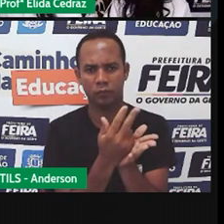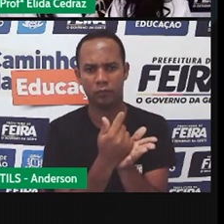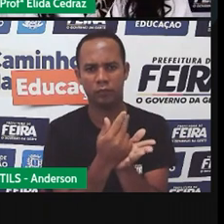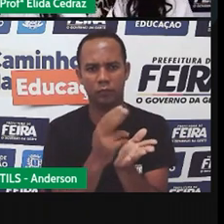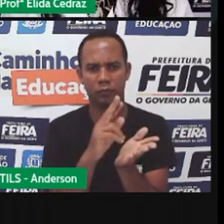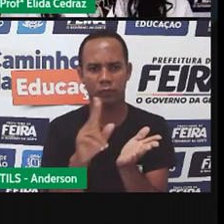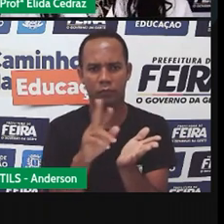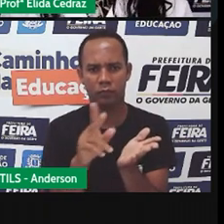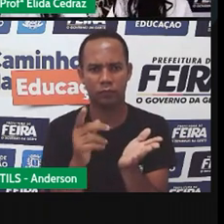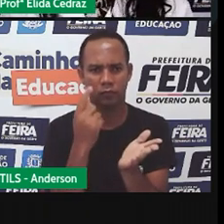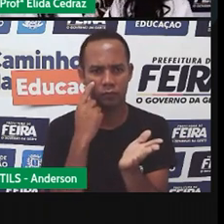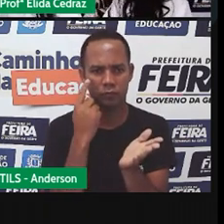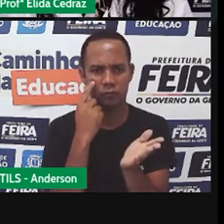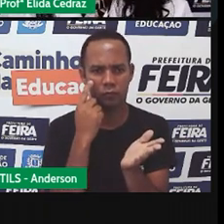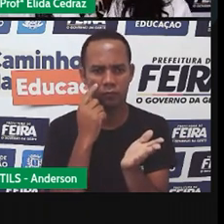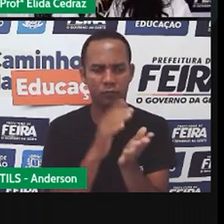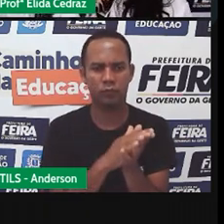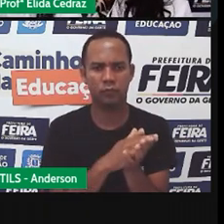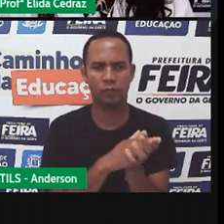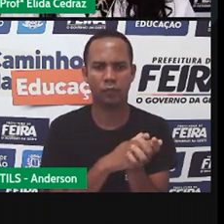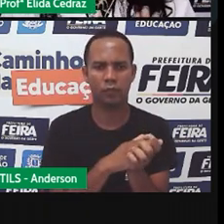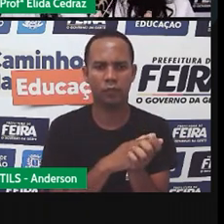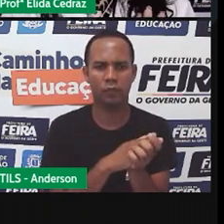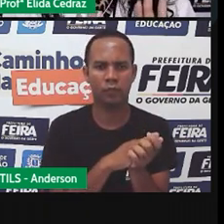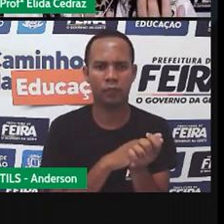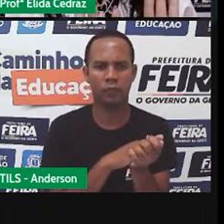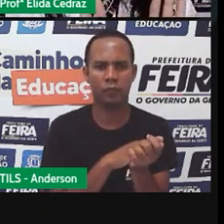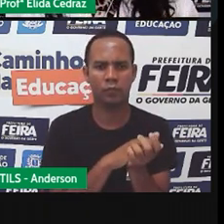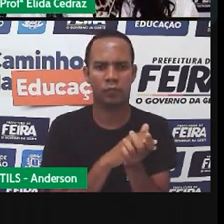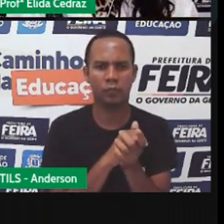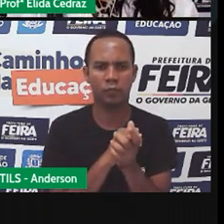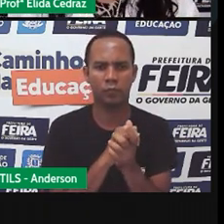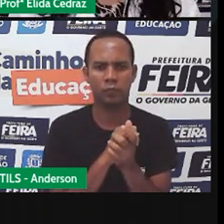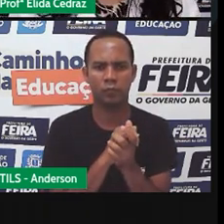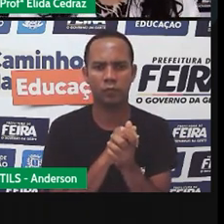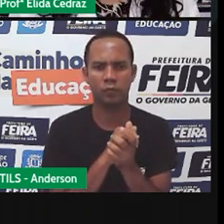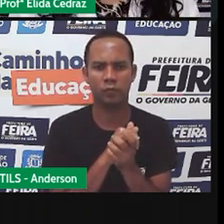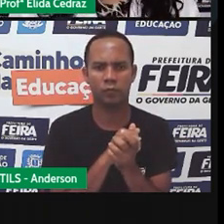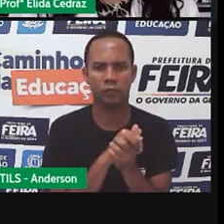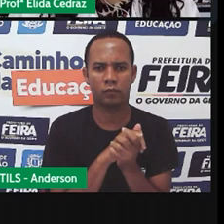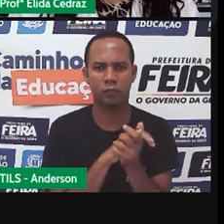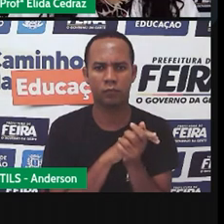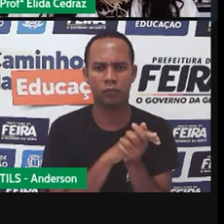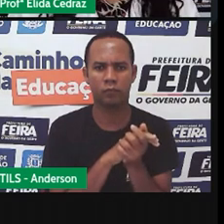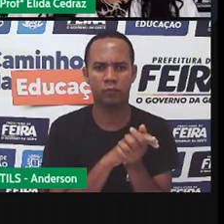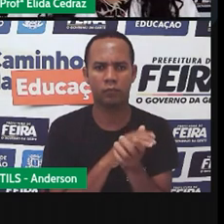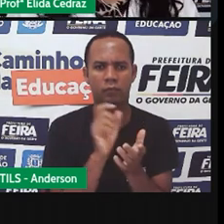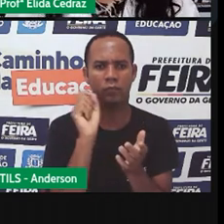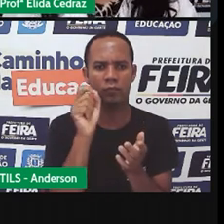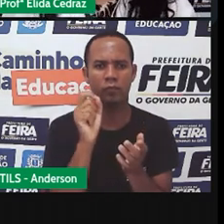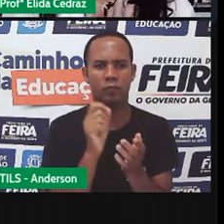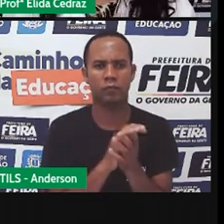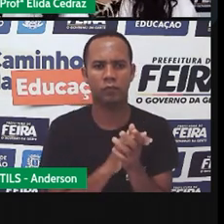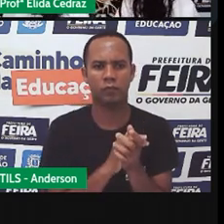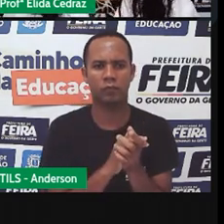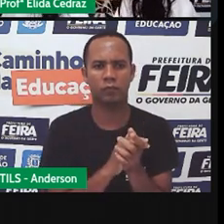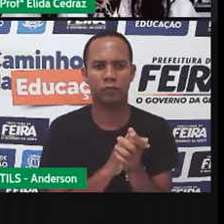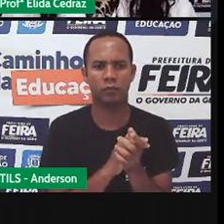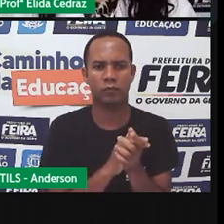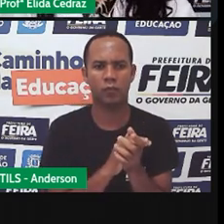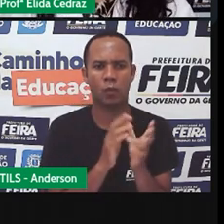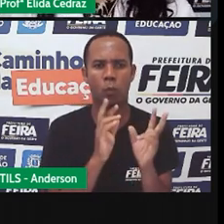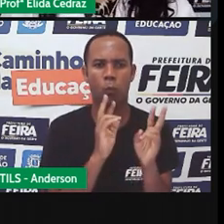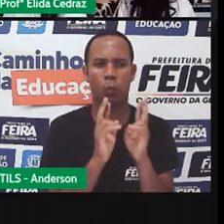e complete a informação. Vai ser assim. Eu trouxe esse. Isso é o quê? Um